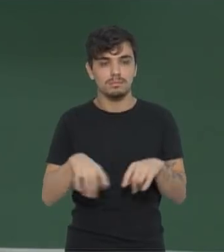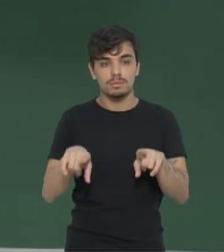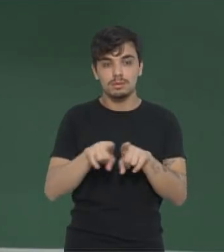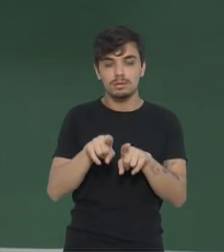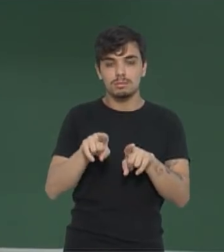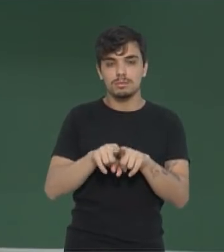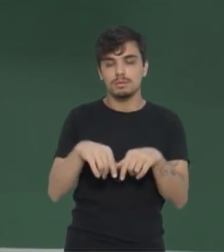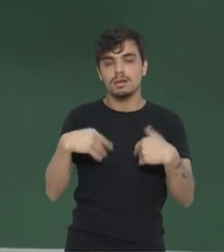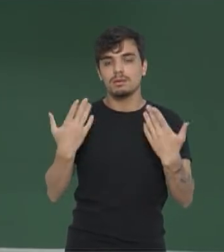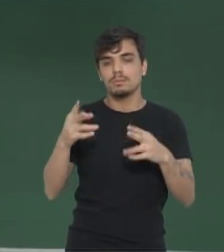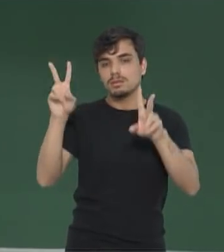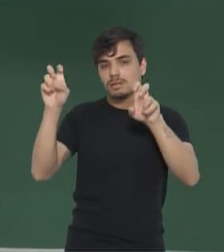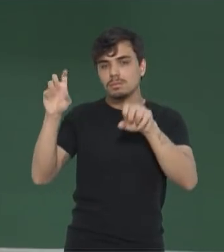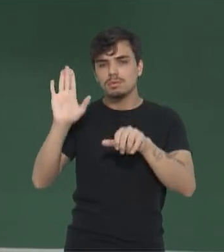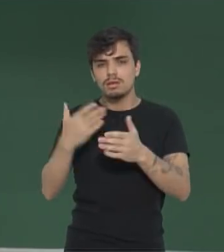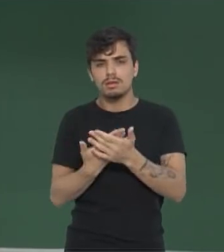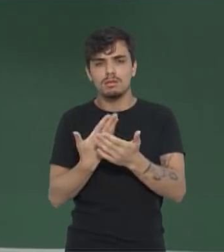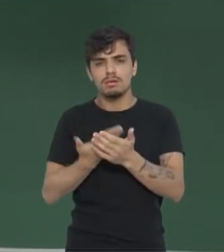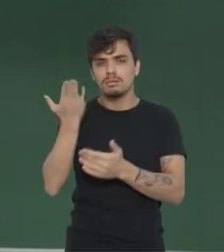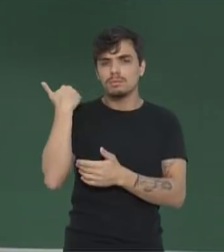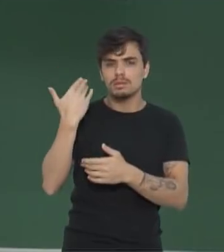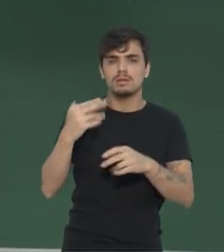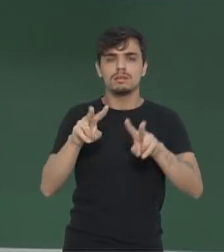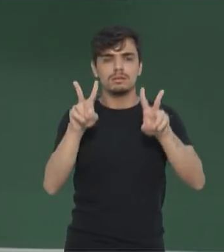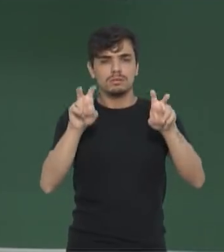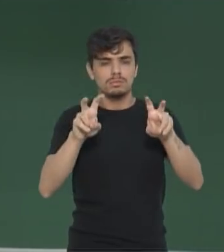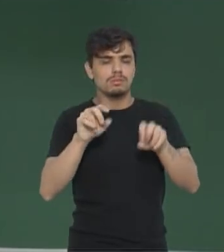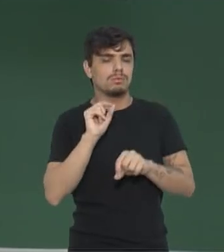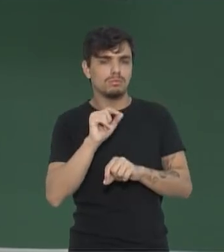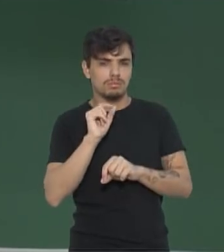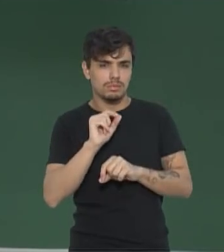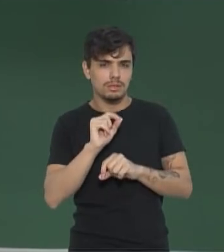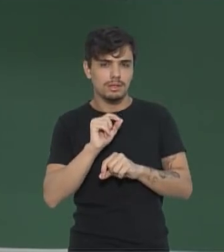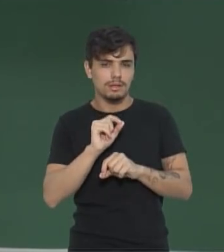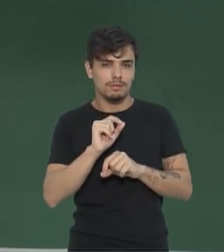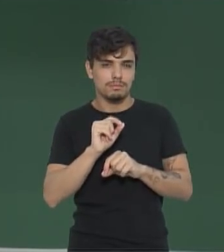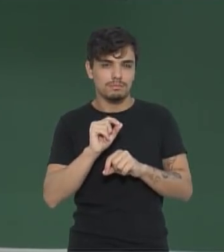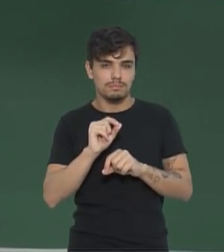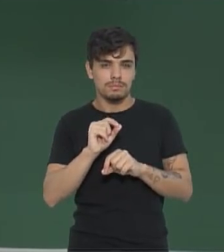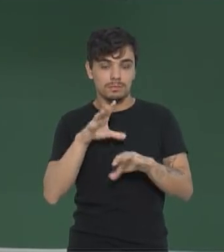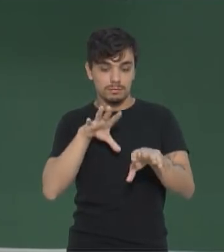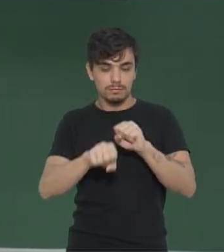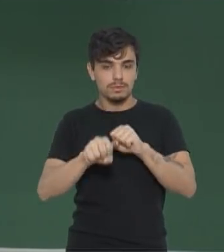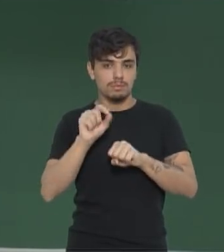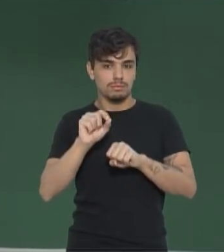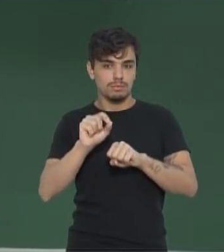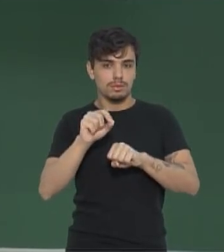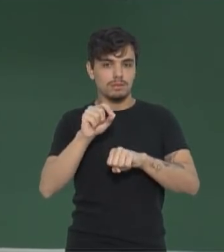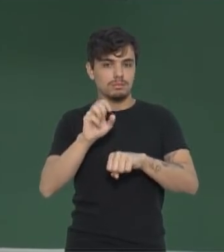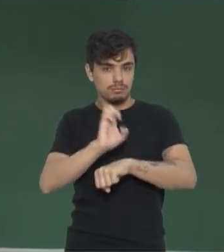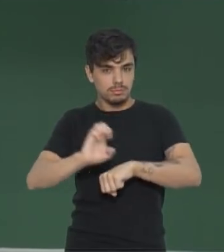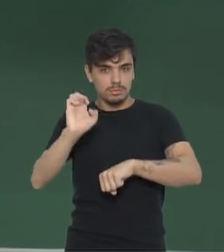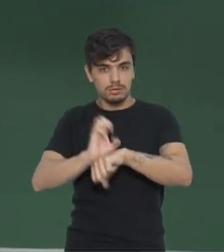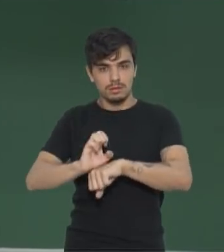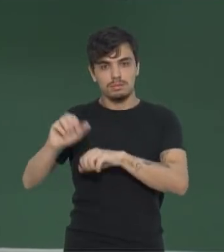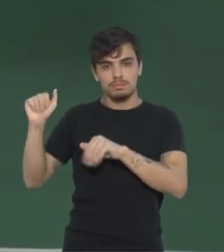tema não estava na aula passada sobre a formação do Estado espanhol? Pois bem, mas também nós estamos falando da União